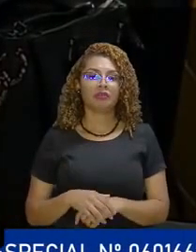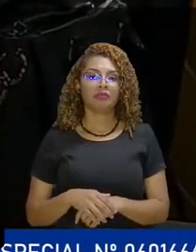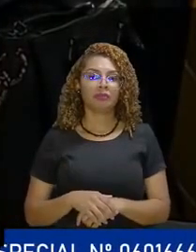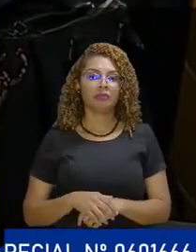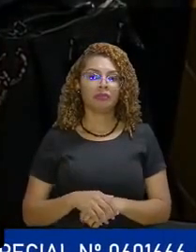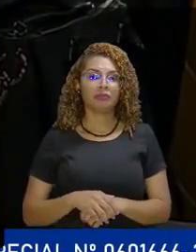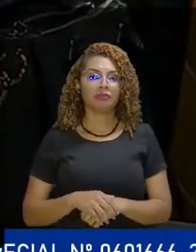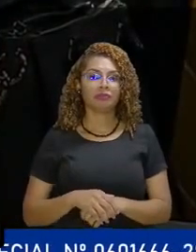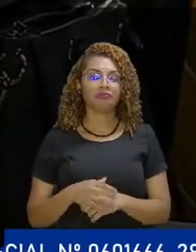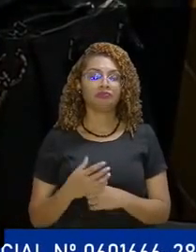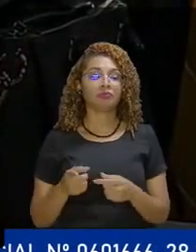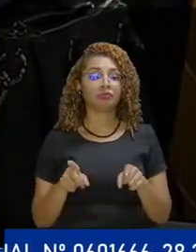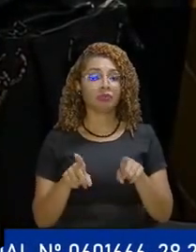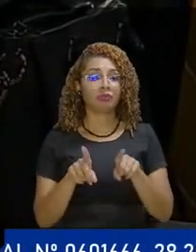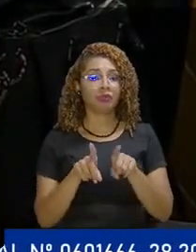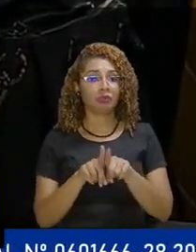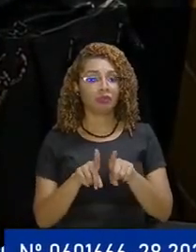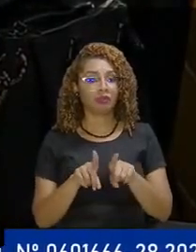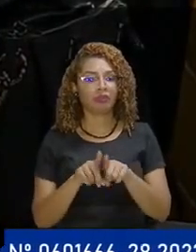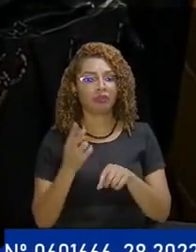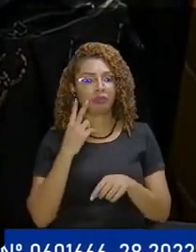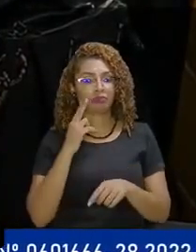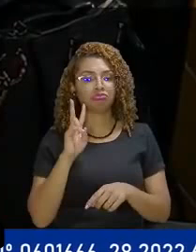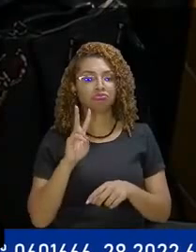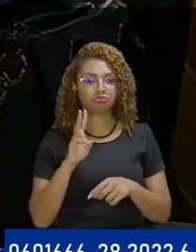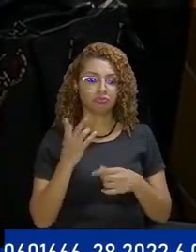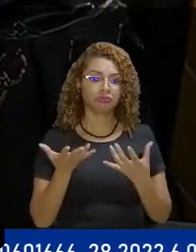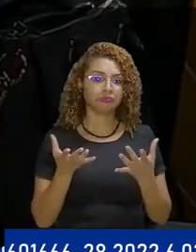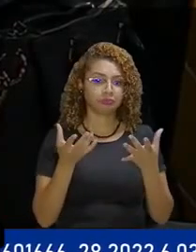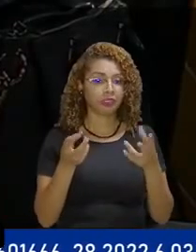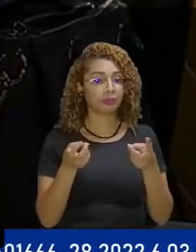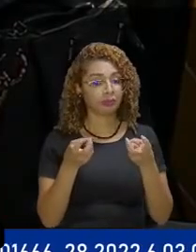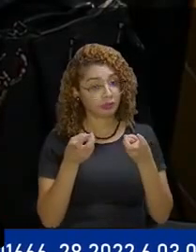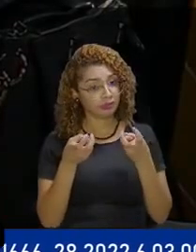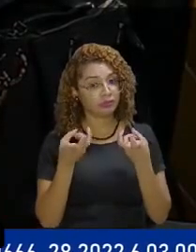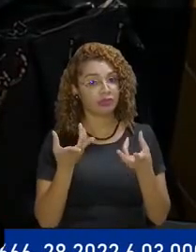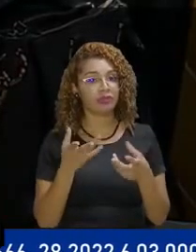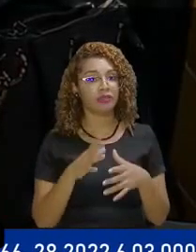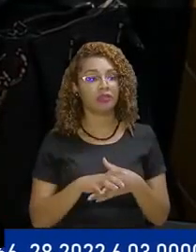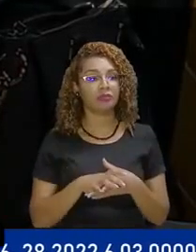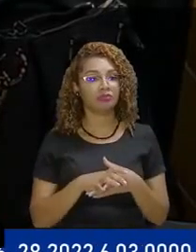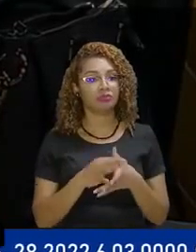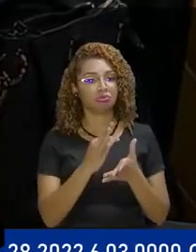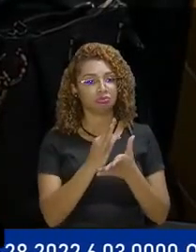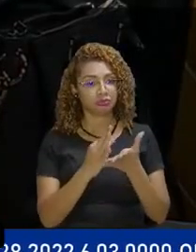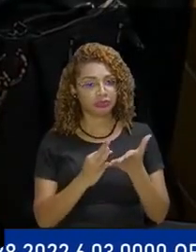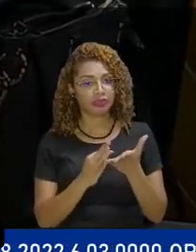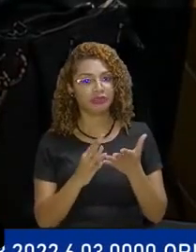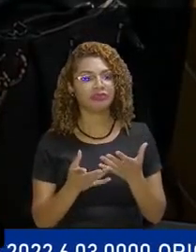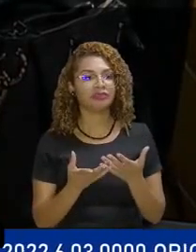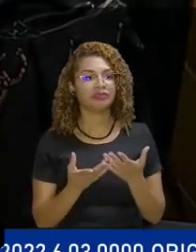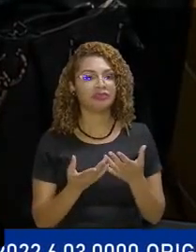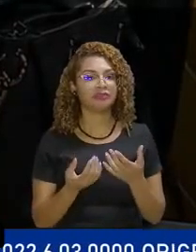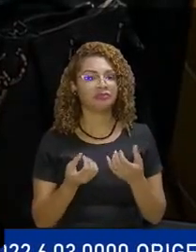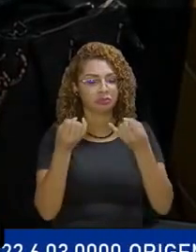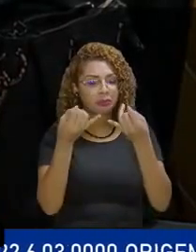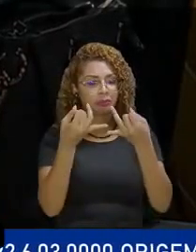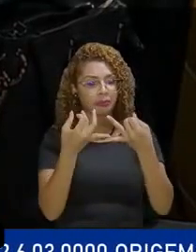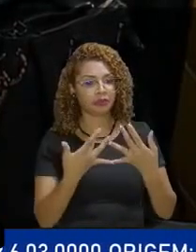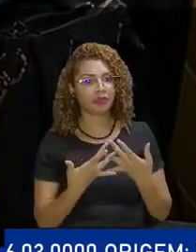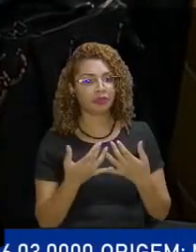Todavia, também vejo totalmente pertinente a manifestação do colega juiz Paulo